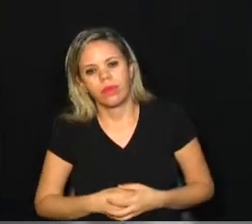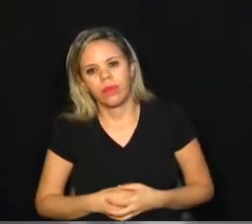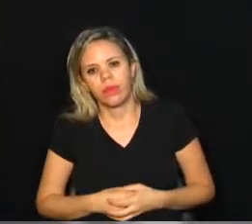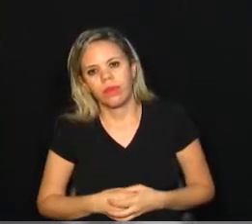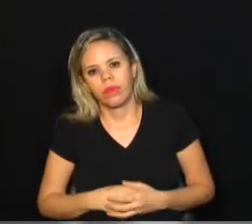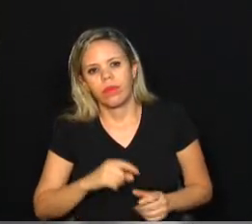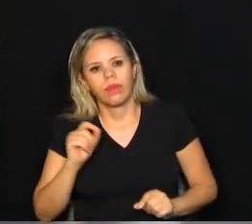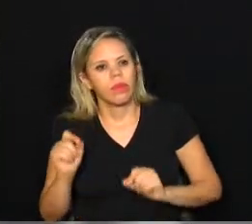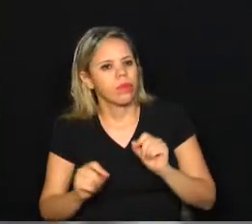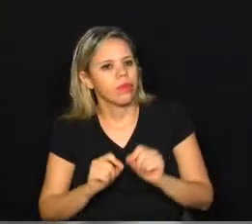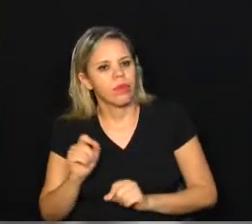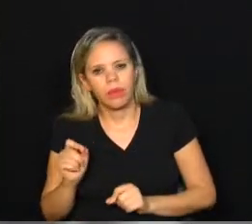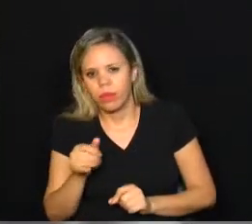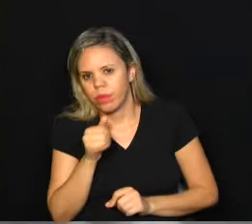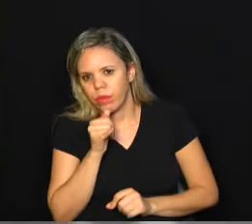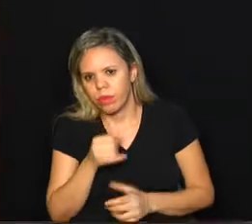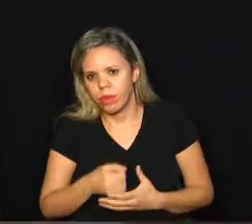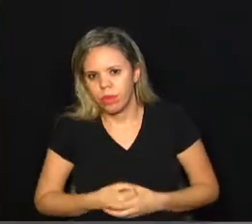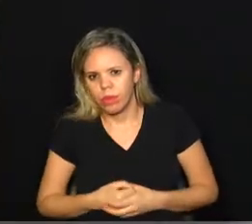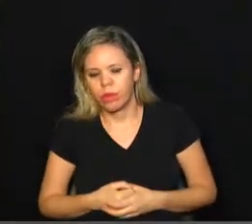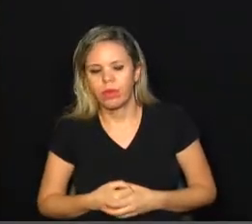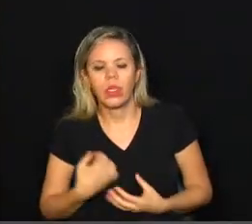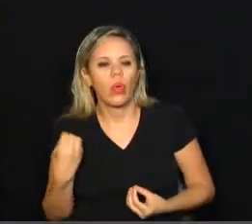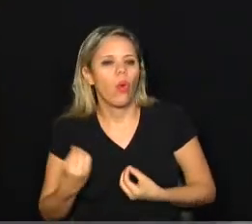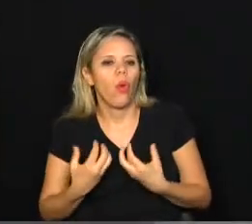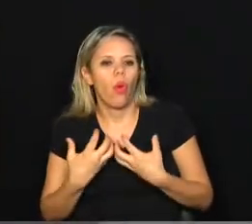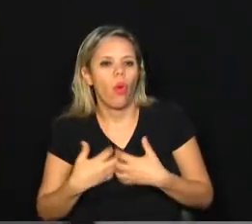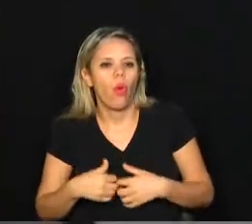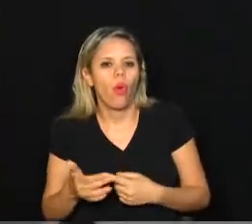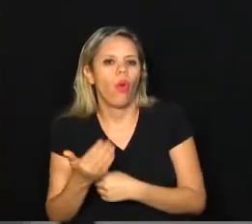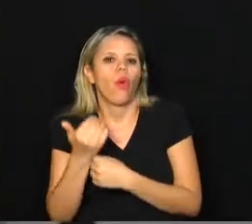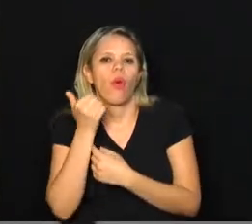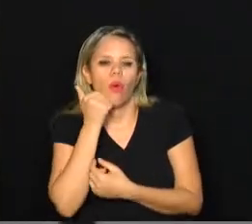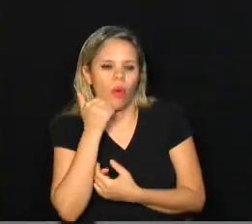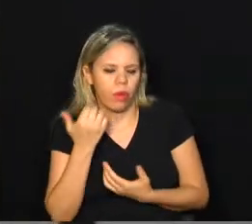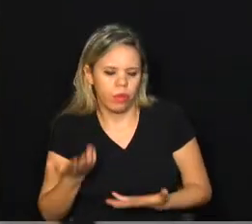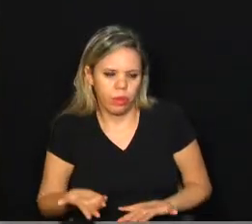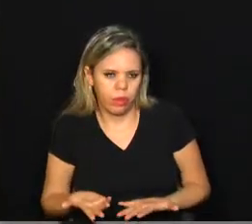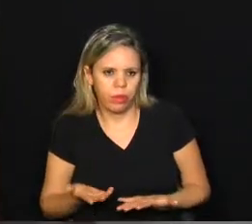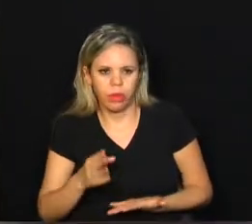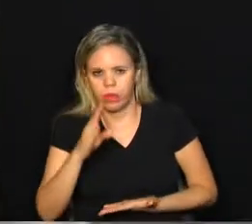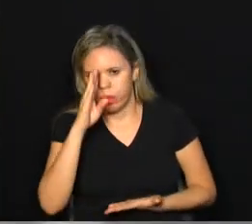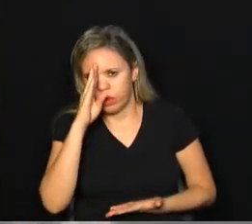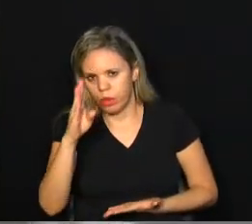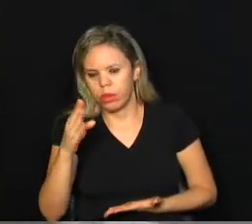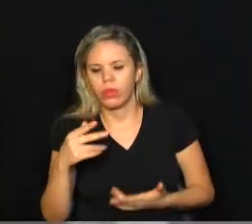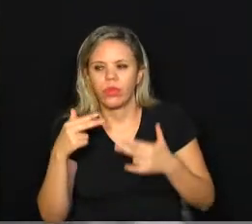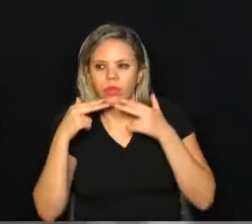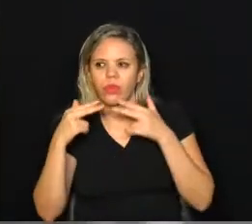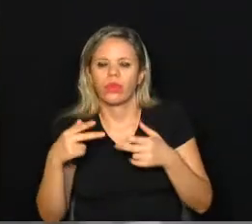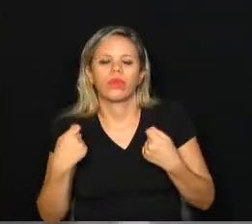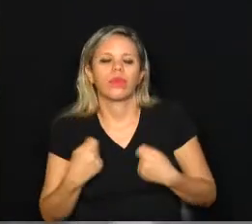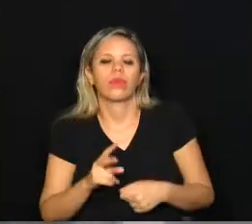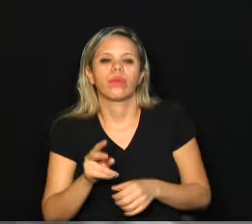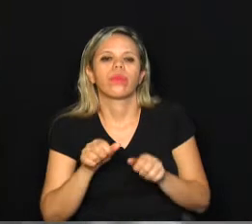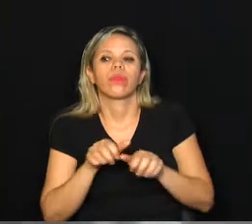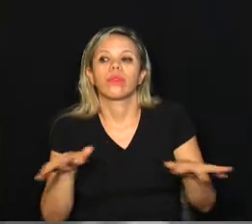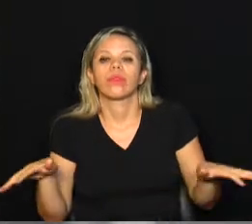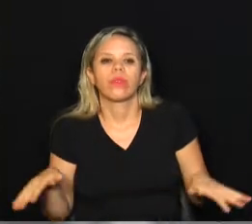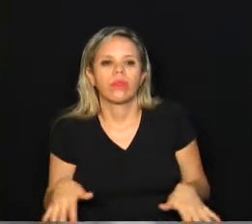que é como que ciência e tecnologia, e principalmente inovação, deve permear